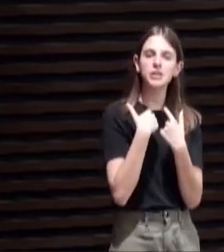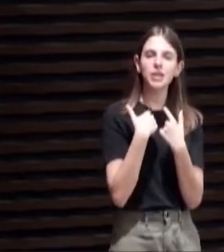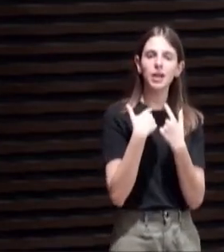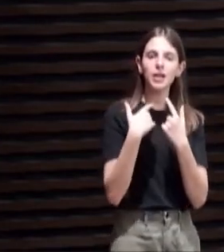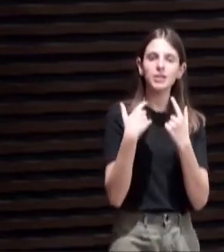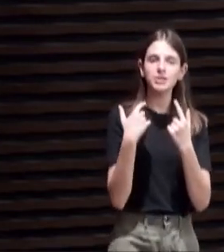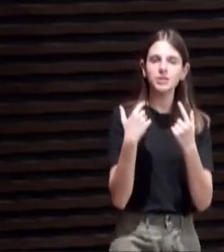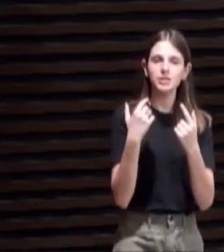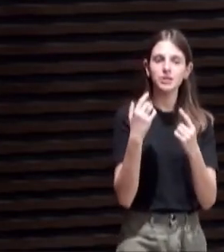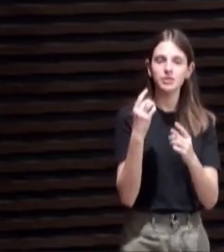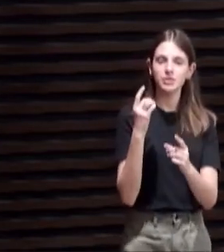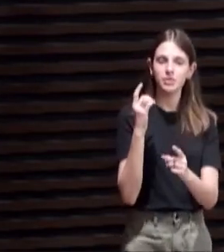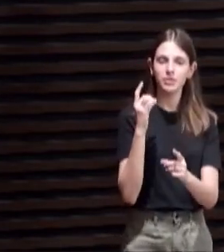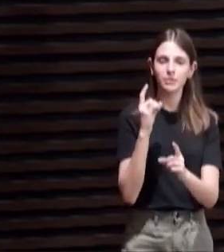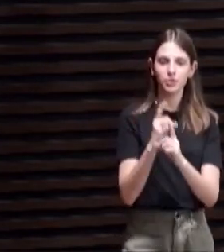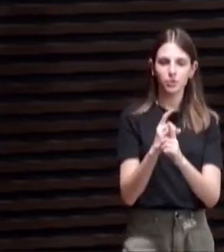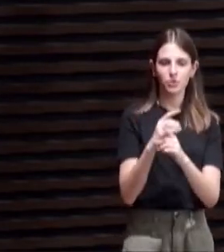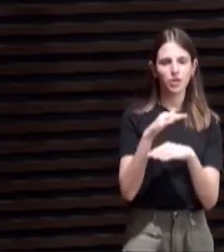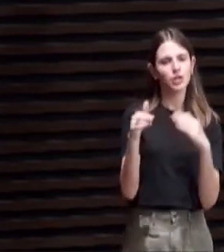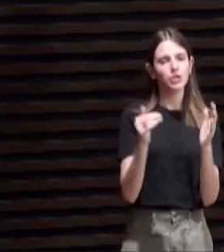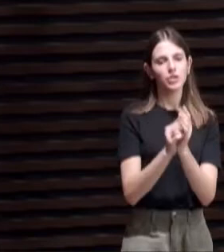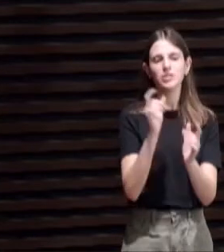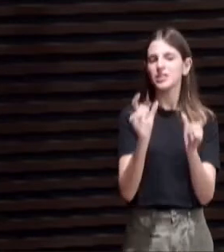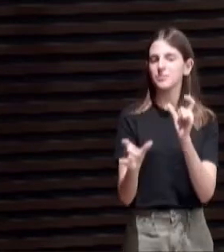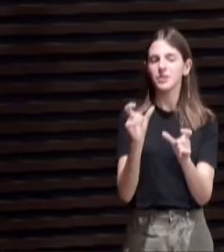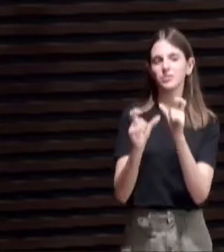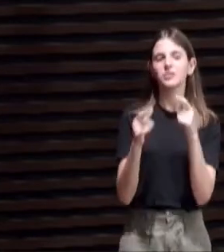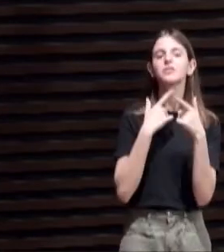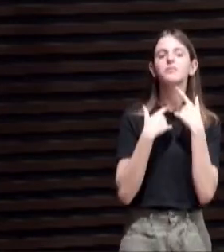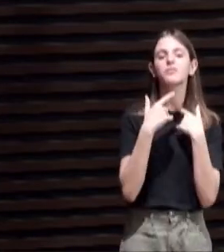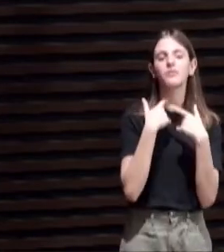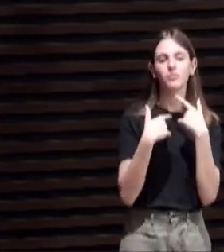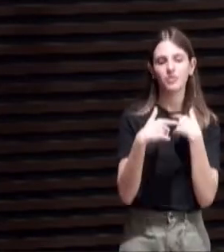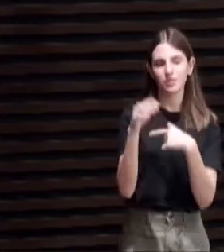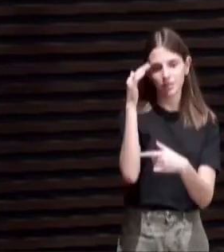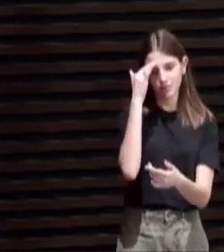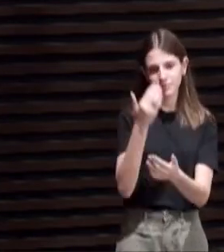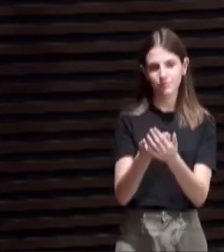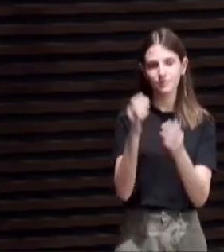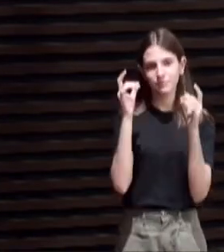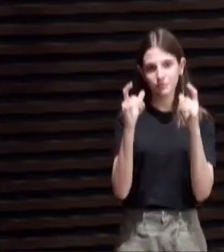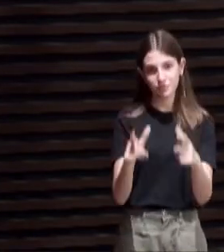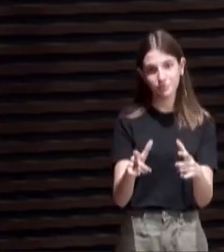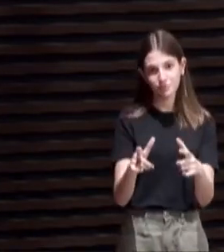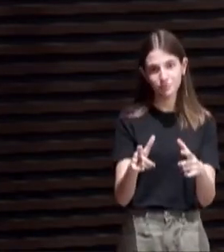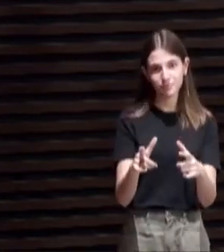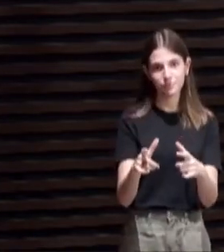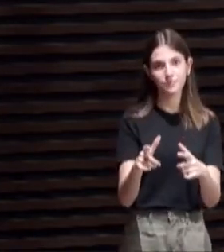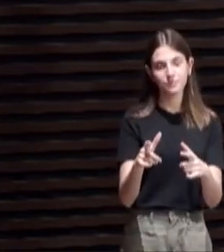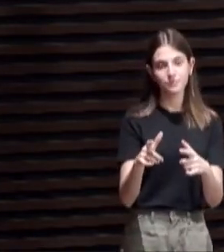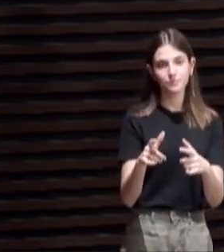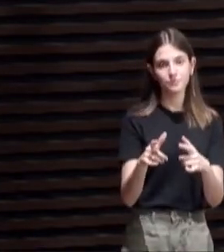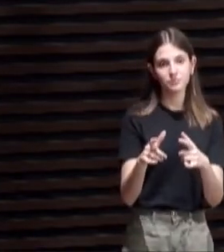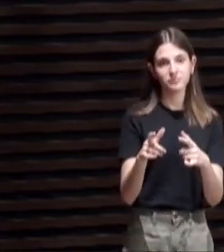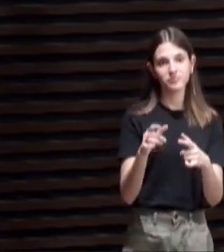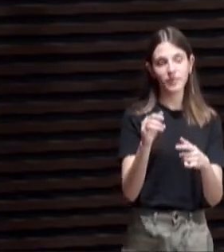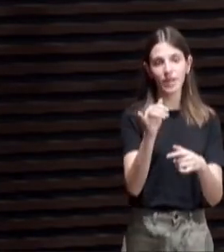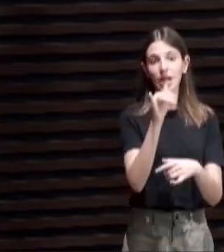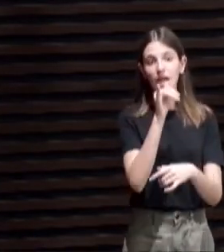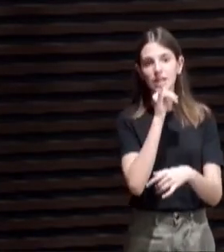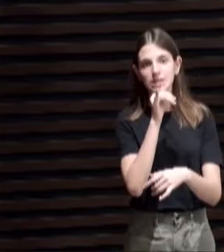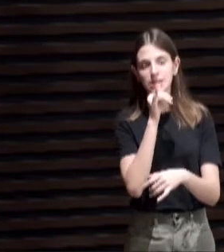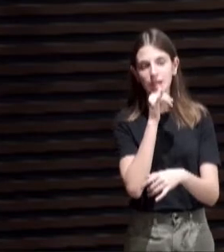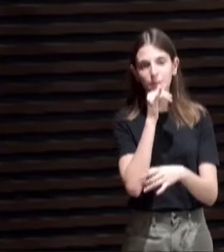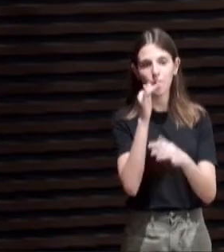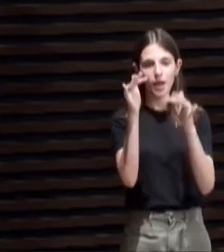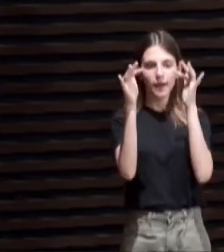desejam isso. Então, todos os seres humanos querem e acreditam no lugar. Isso está, por exemplo, numa filosofia como a